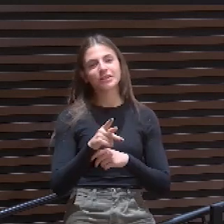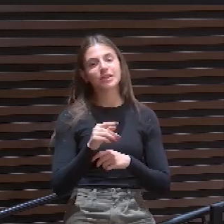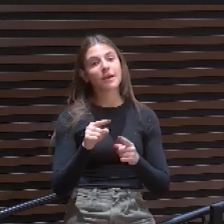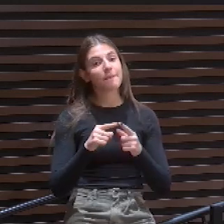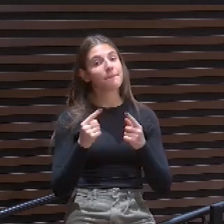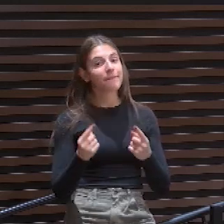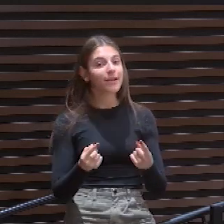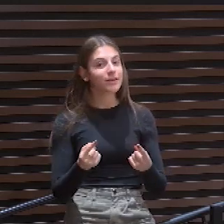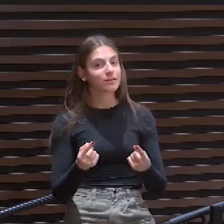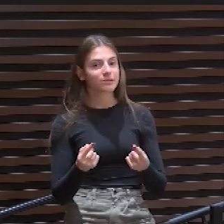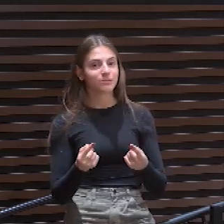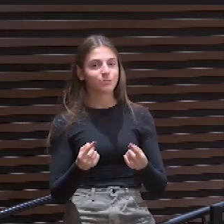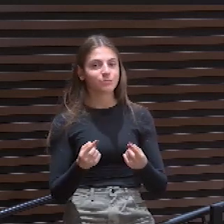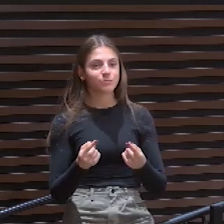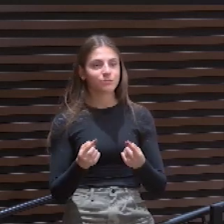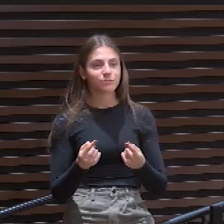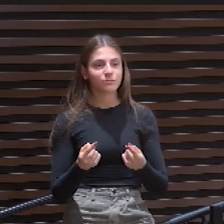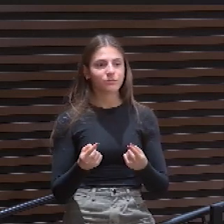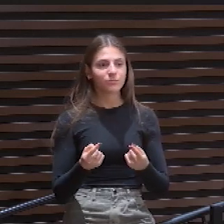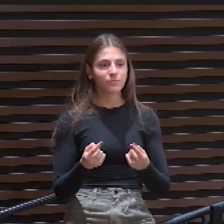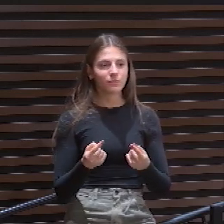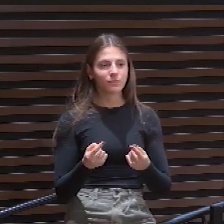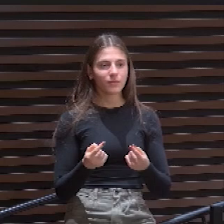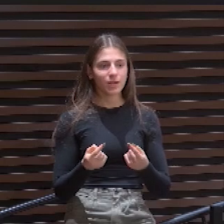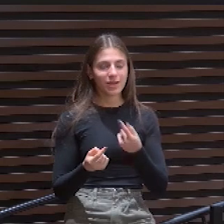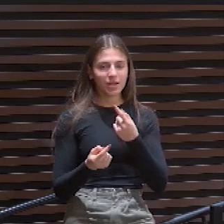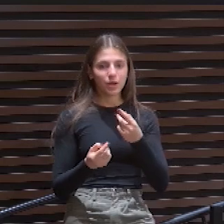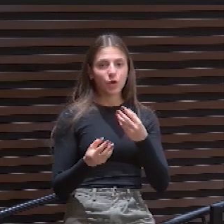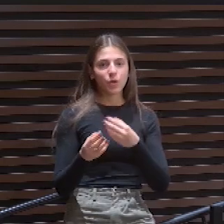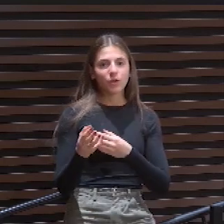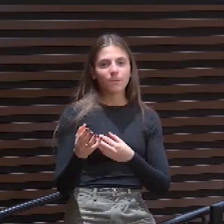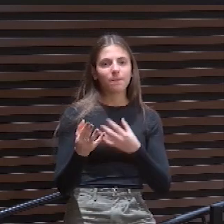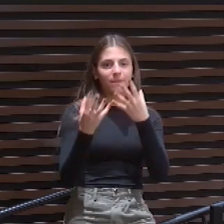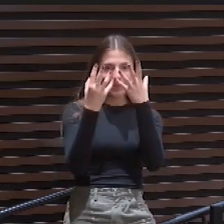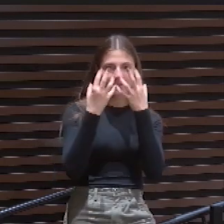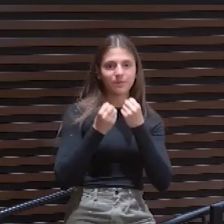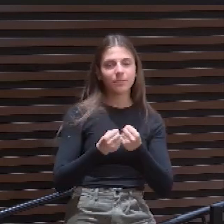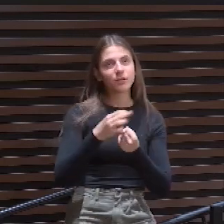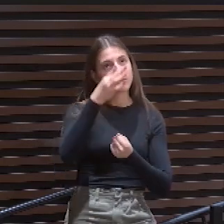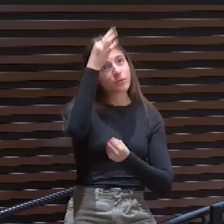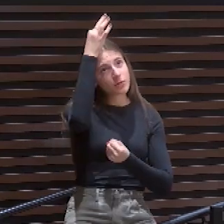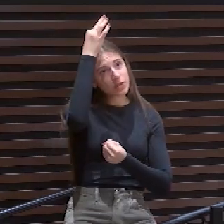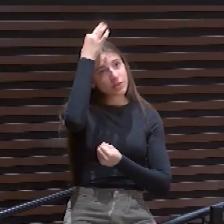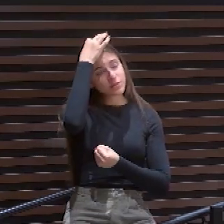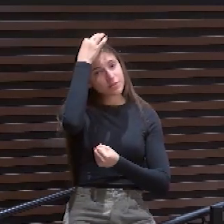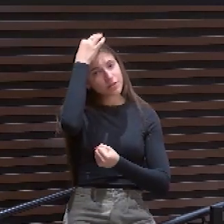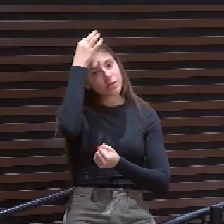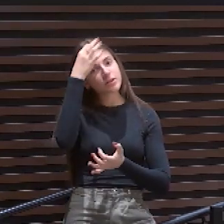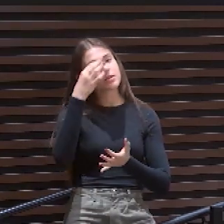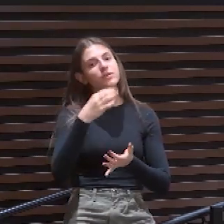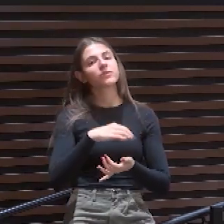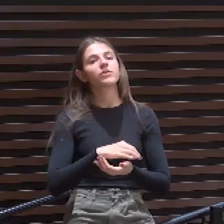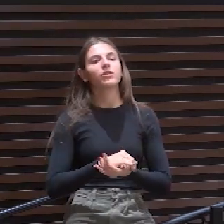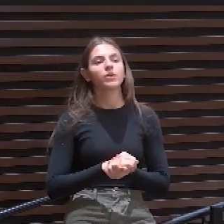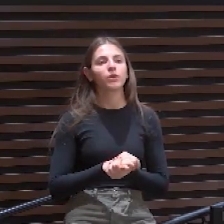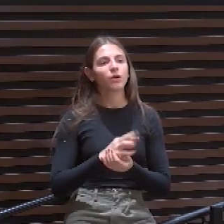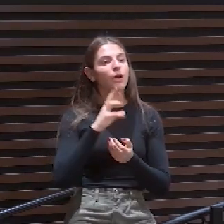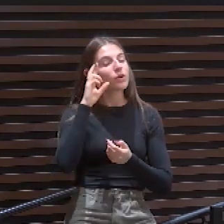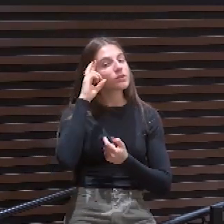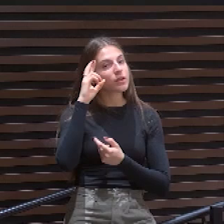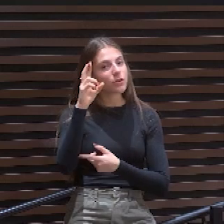mas sendo enchido do Espírito, vai fomentar o Senhor nas